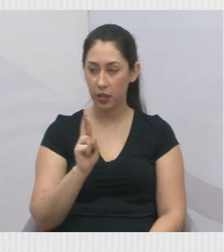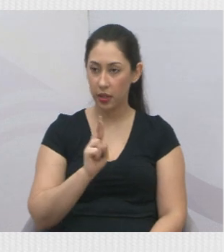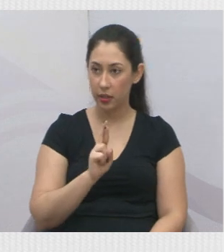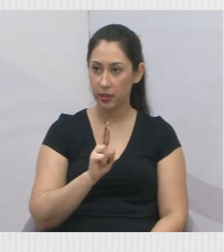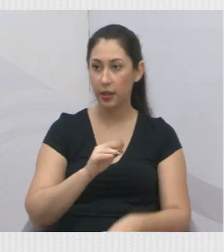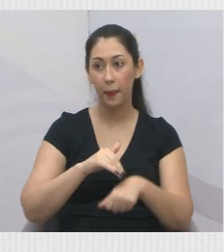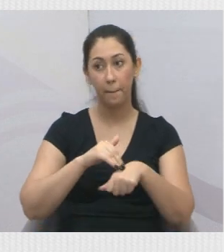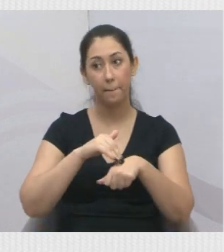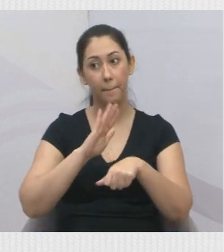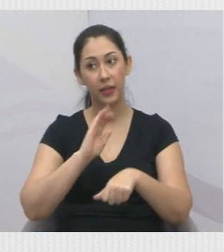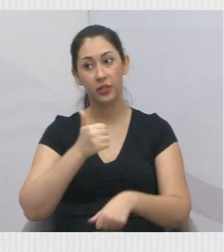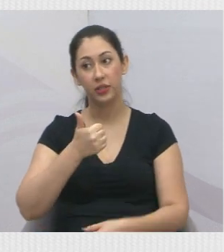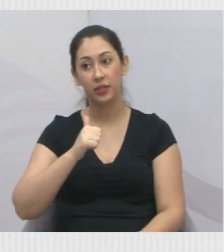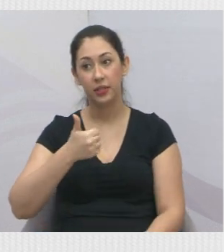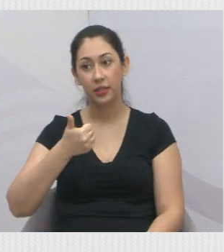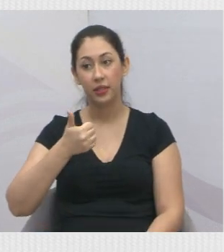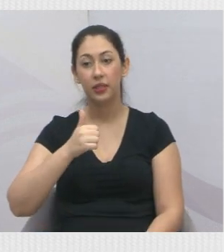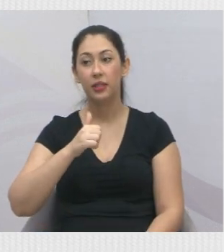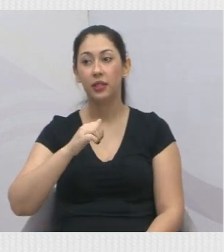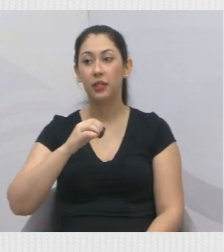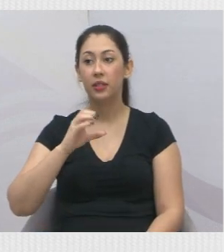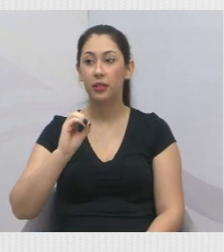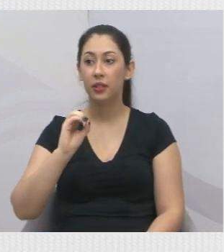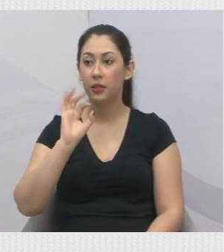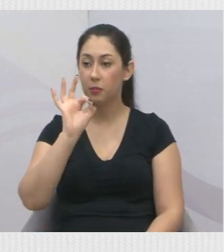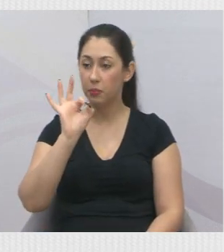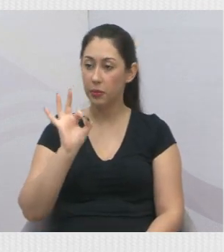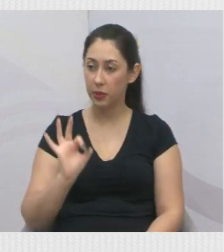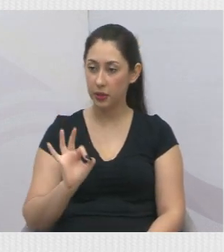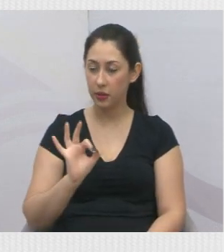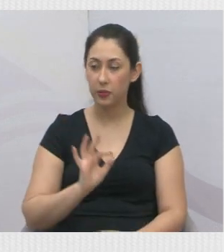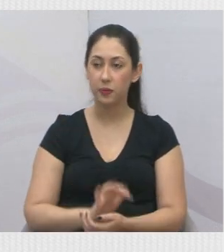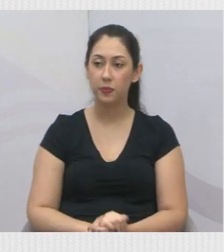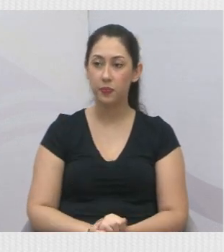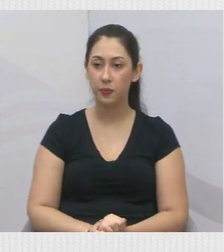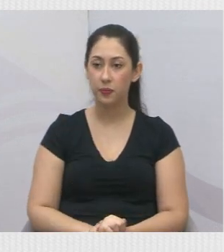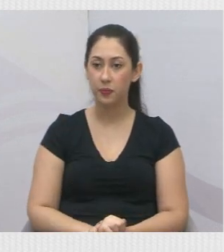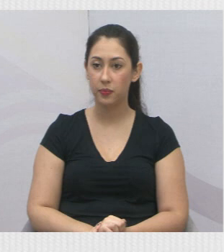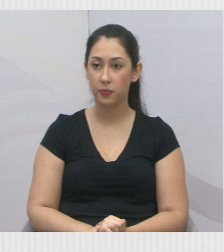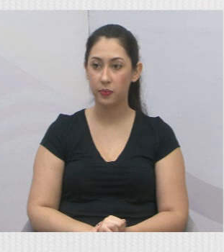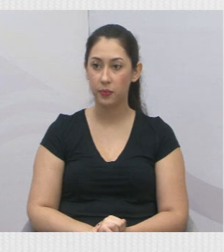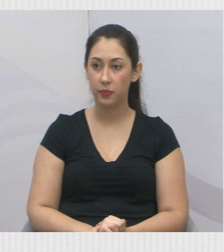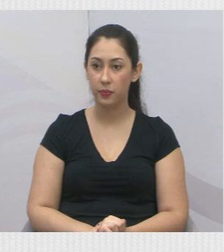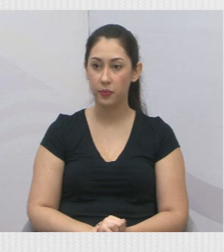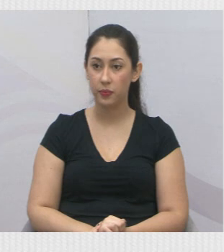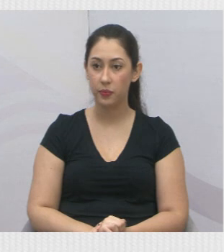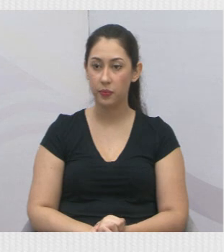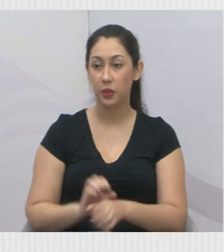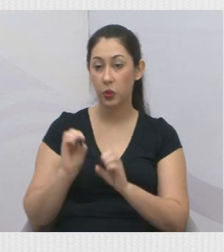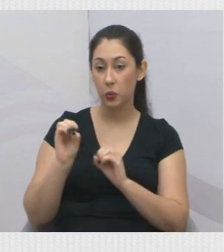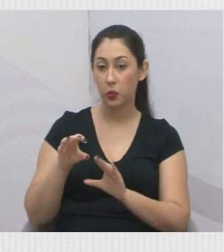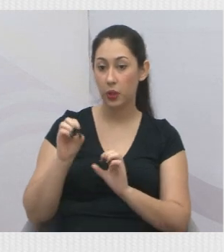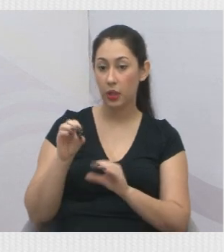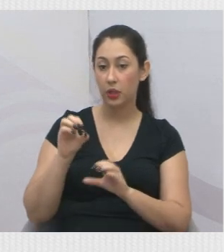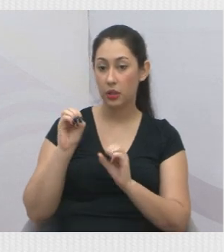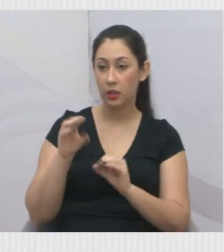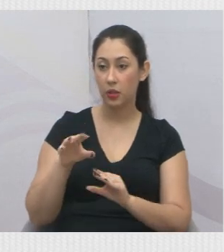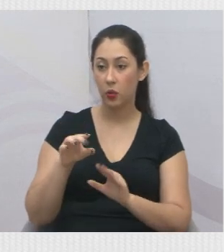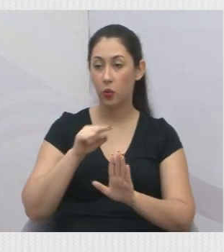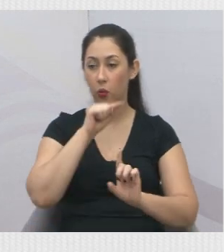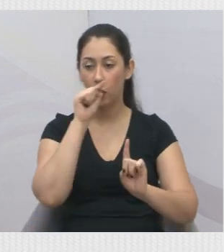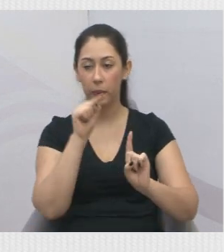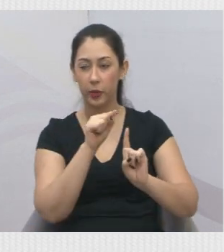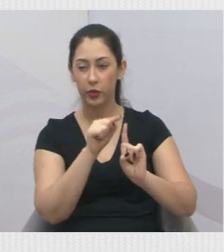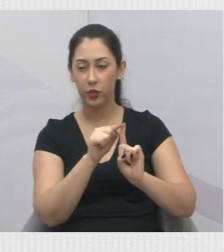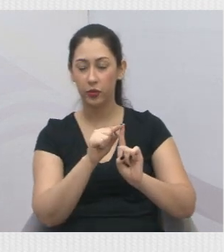R$ 263.636.000, superando a meta de 100% a 111% do orçamento. Educação, meta